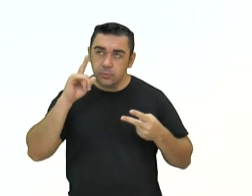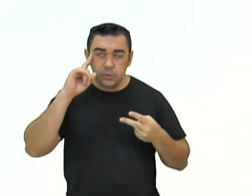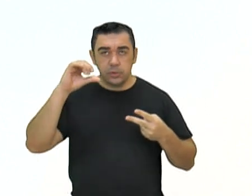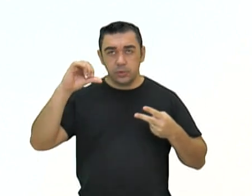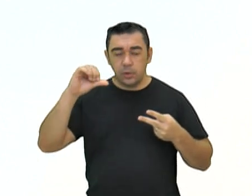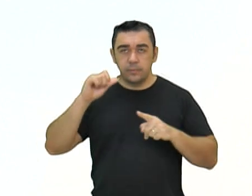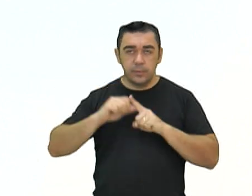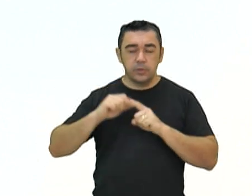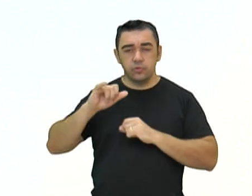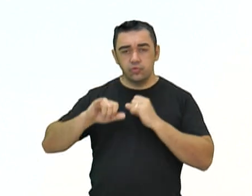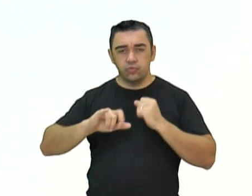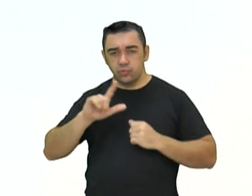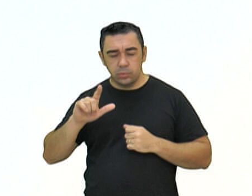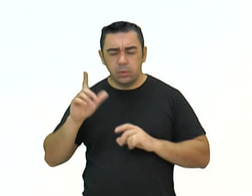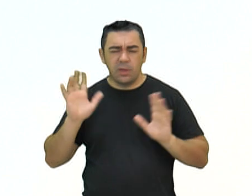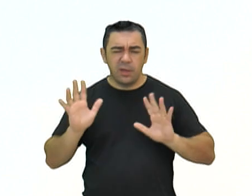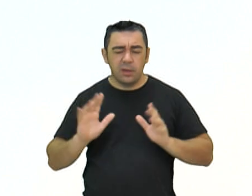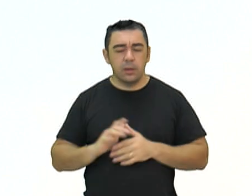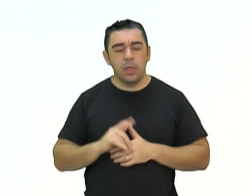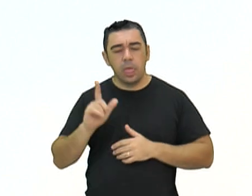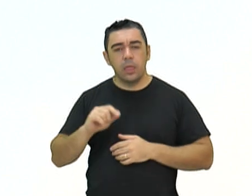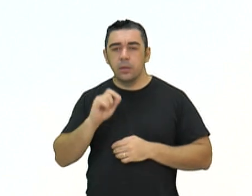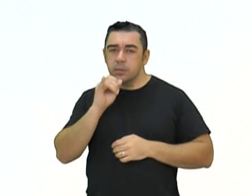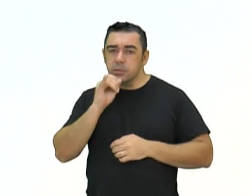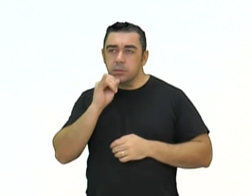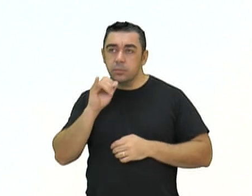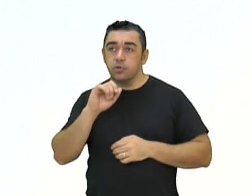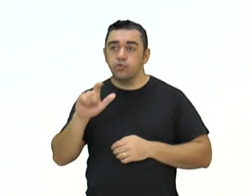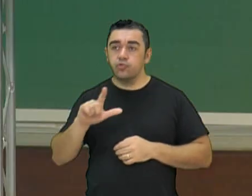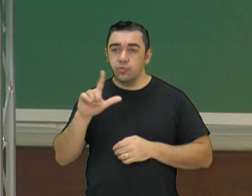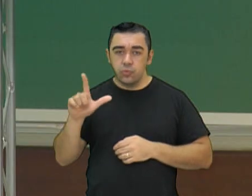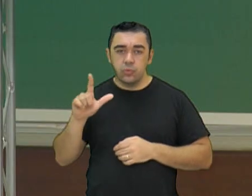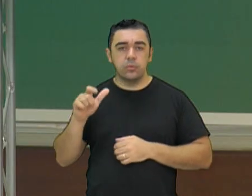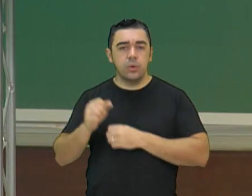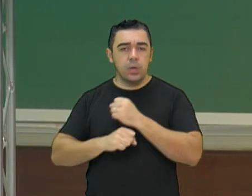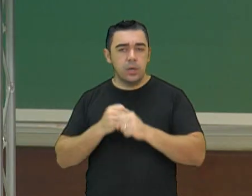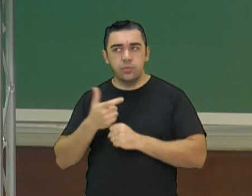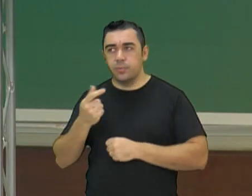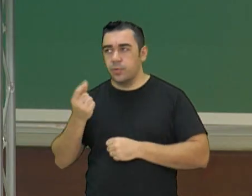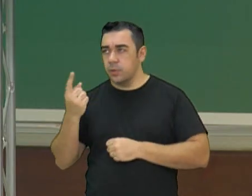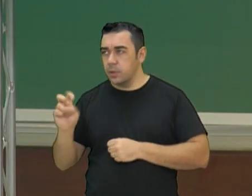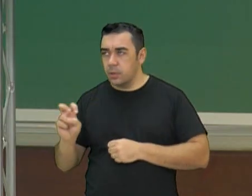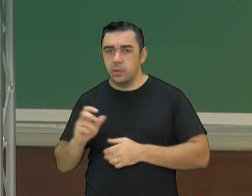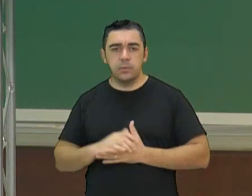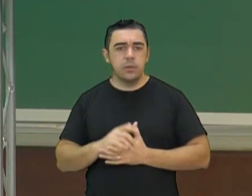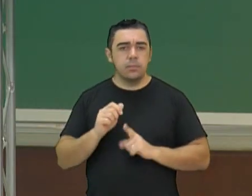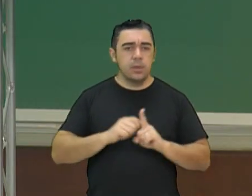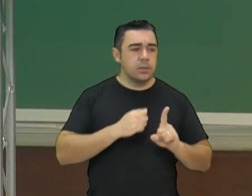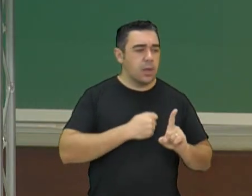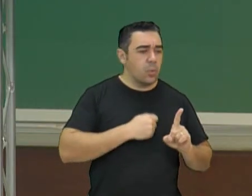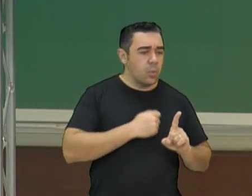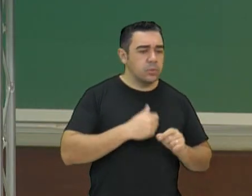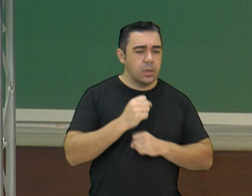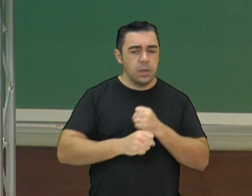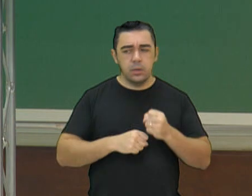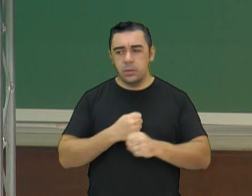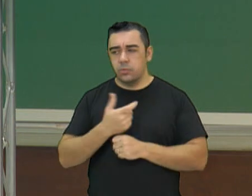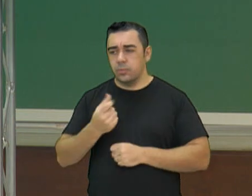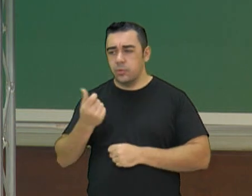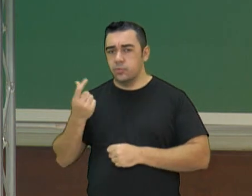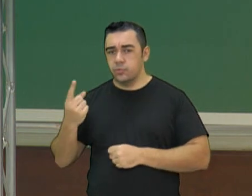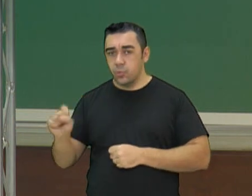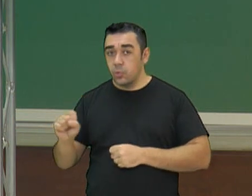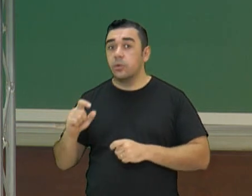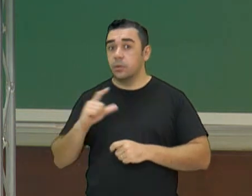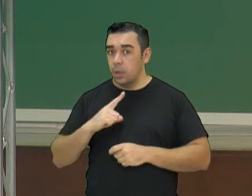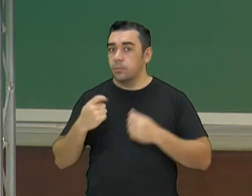9 de julho de 2015, né? Pode ser, né, em julho de 2015, né, em agosto de 2018, mas tem que ter